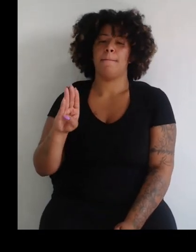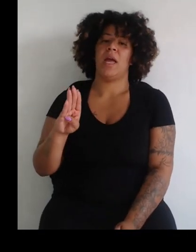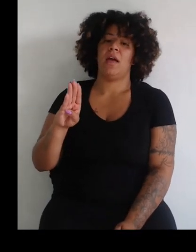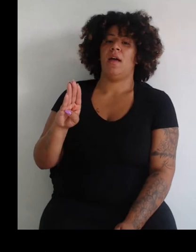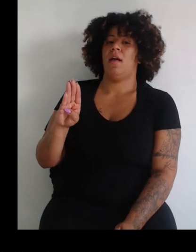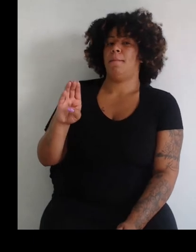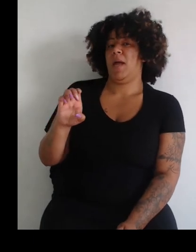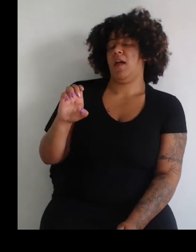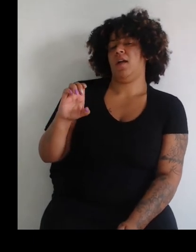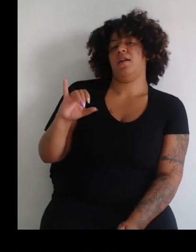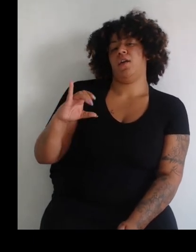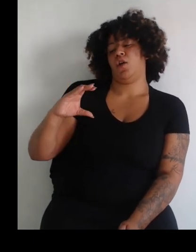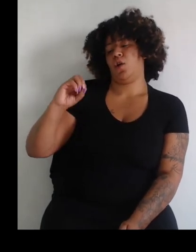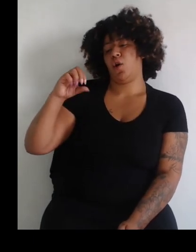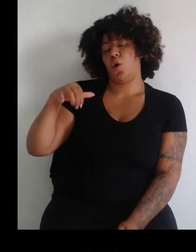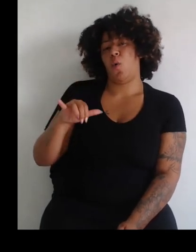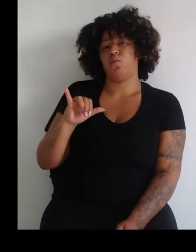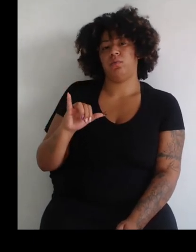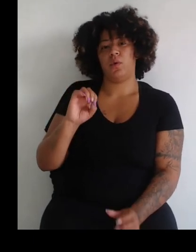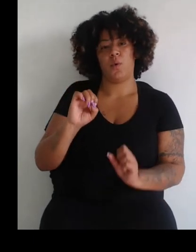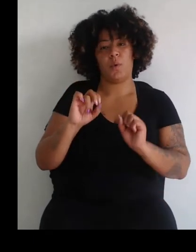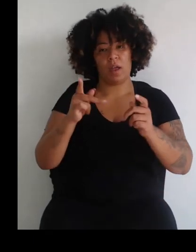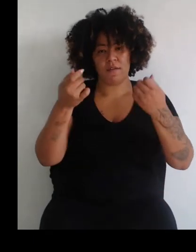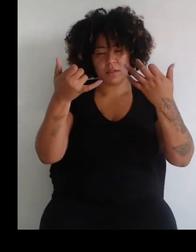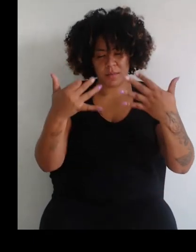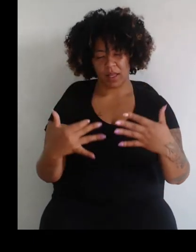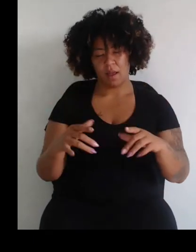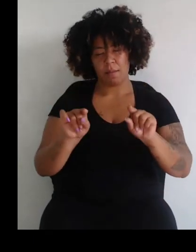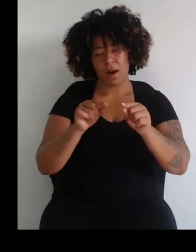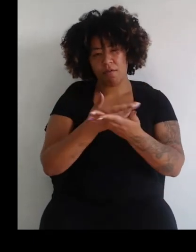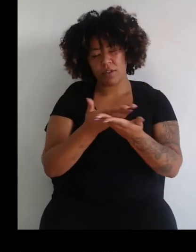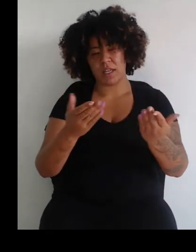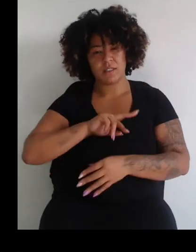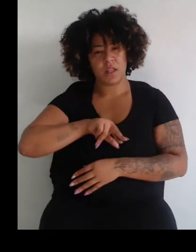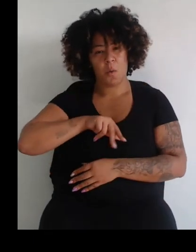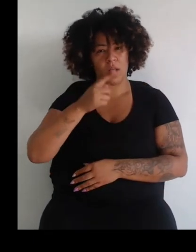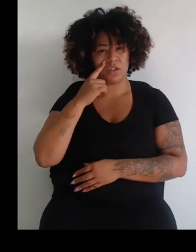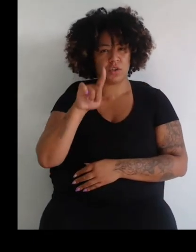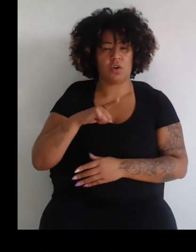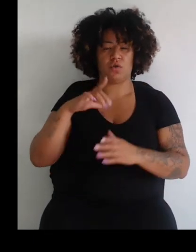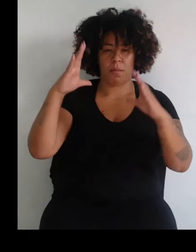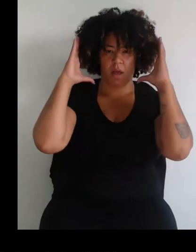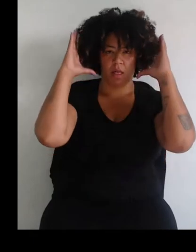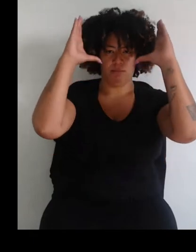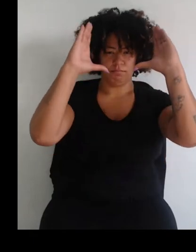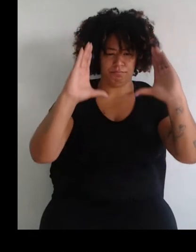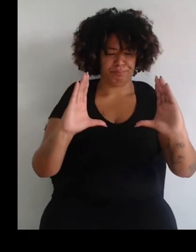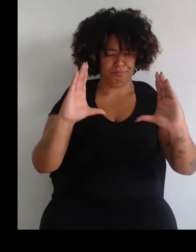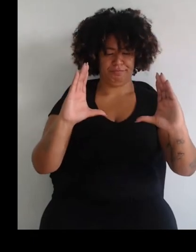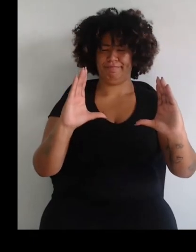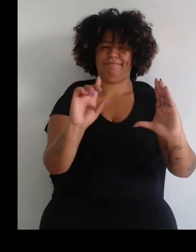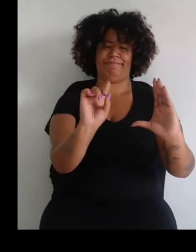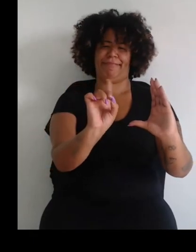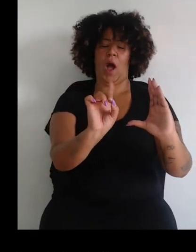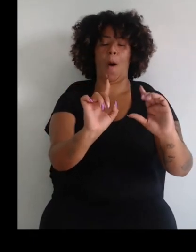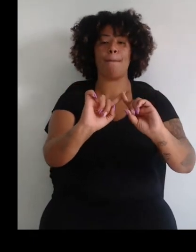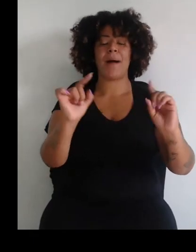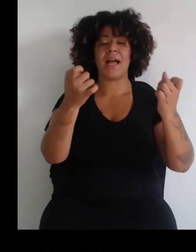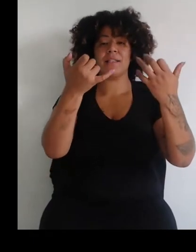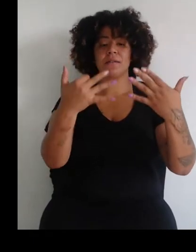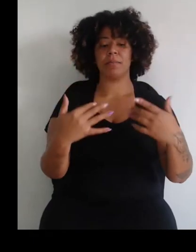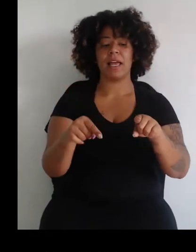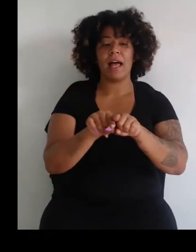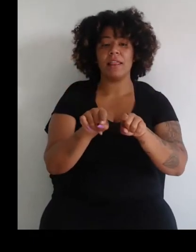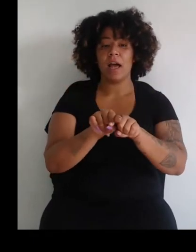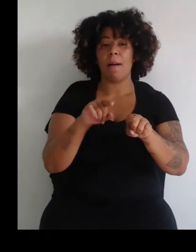imagens específicas de bacon e quero começar não falando sobre as cabeças em si Mas quero falar sobre uma imagem mais